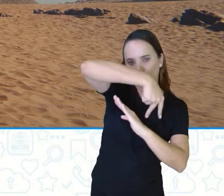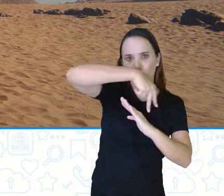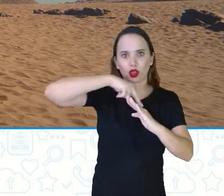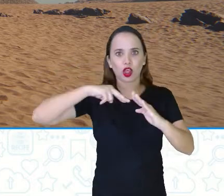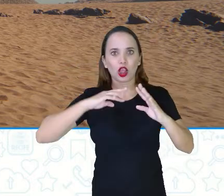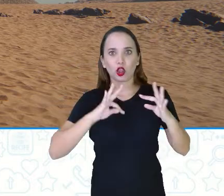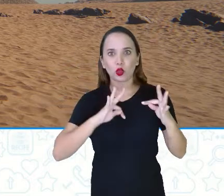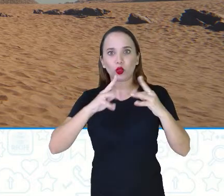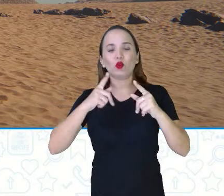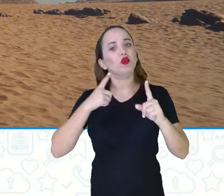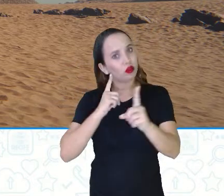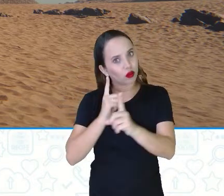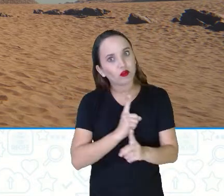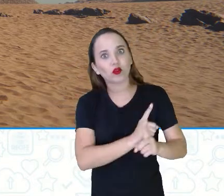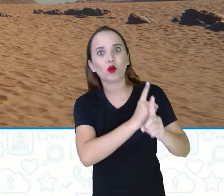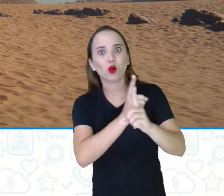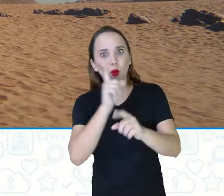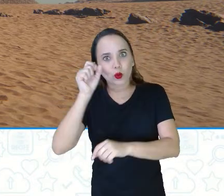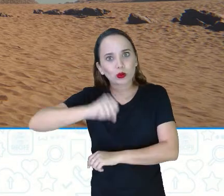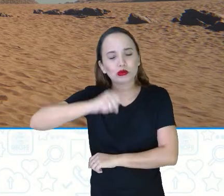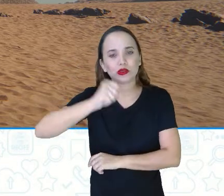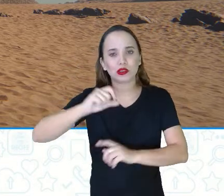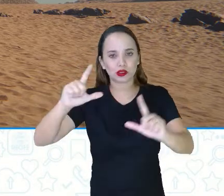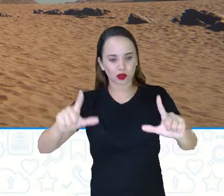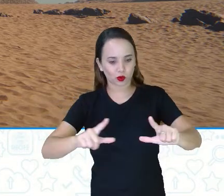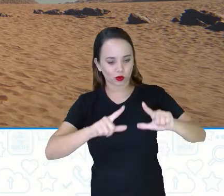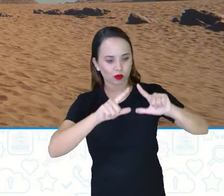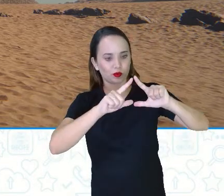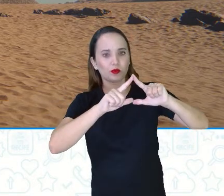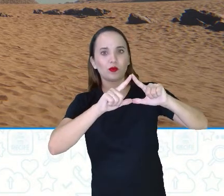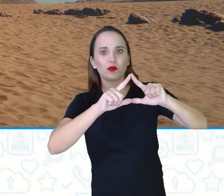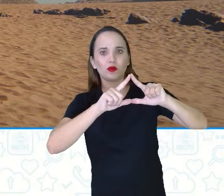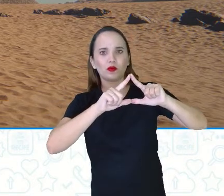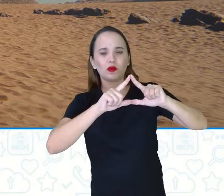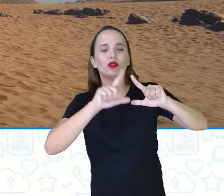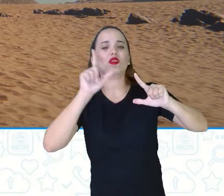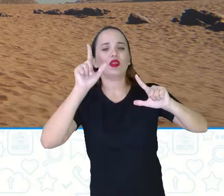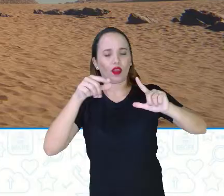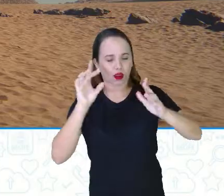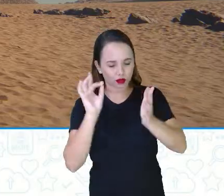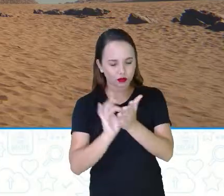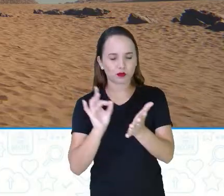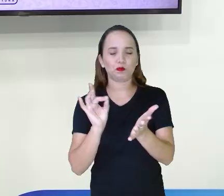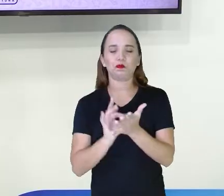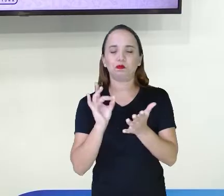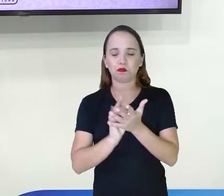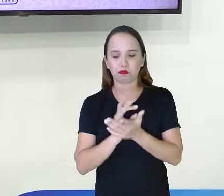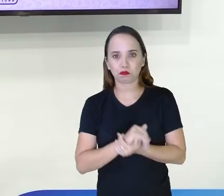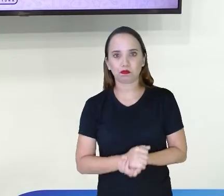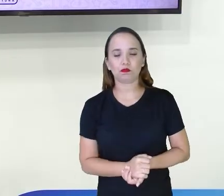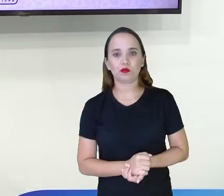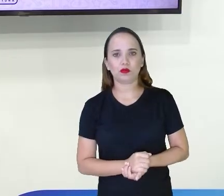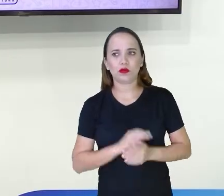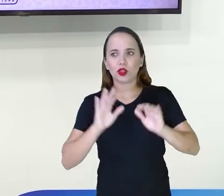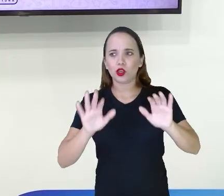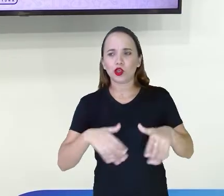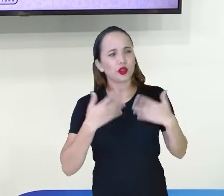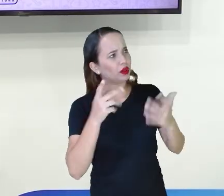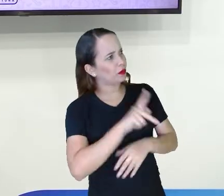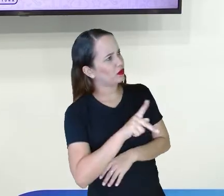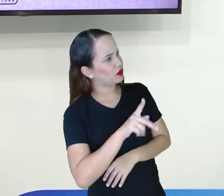lateral, eu vou encontrar um triângulo. Isso é verdadeiro? Verdadeiríssimo. E aí, professora,